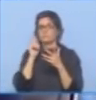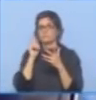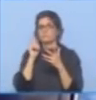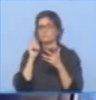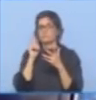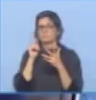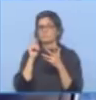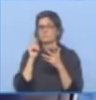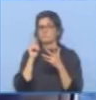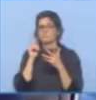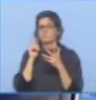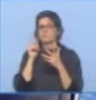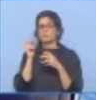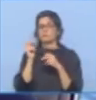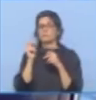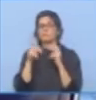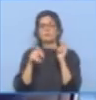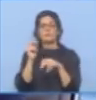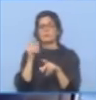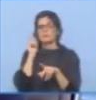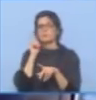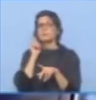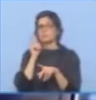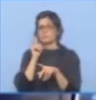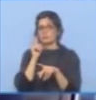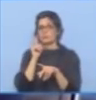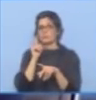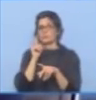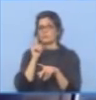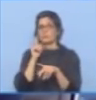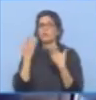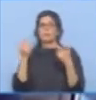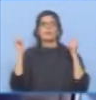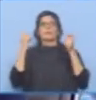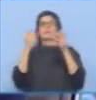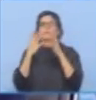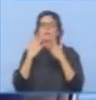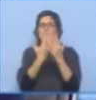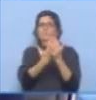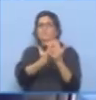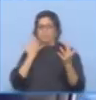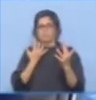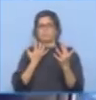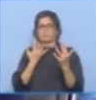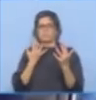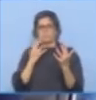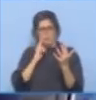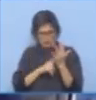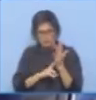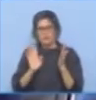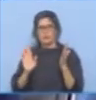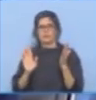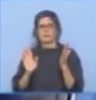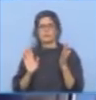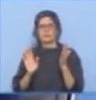se está aqui a dizer, depois tem que -se também saber pegar, não é? Como evento é mesmo muito marcante e, portanto, acho que